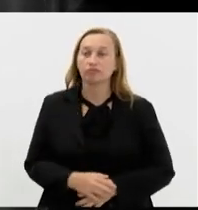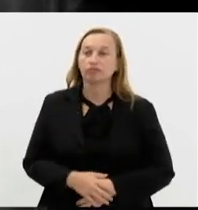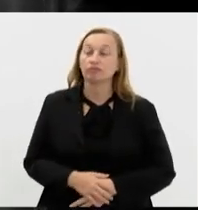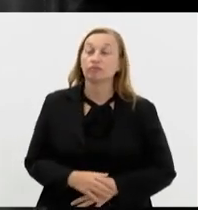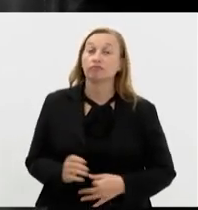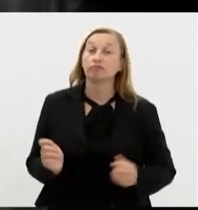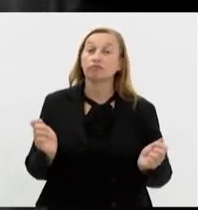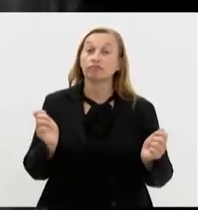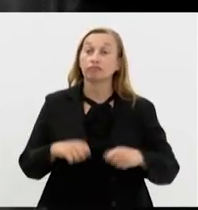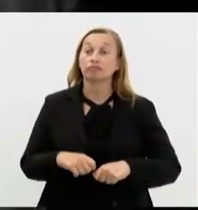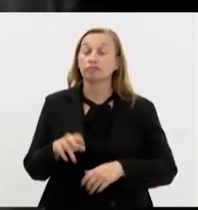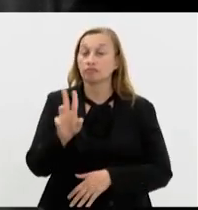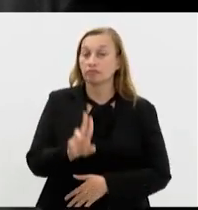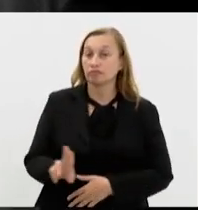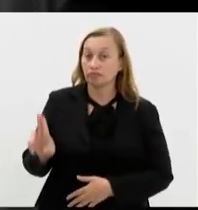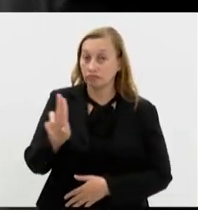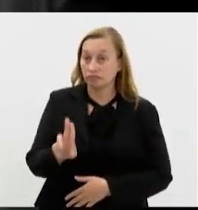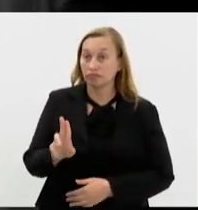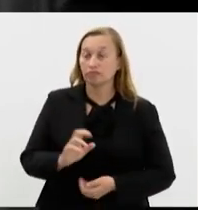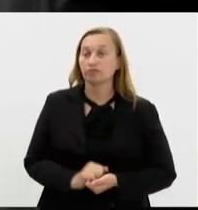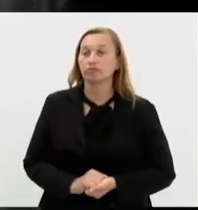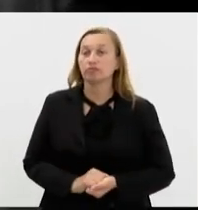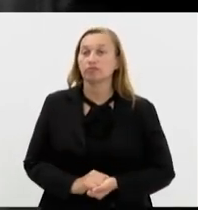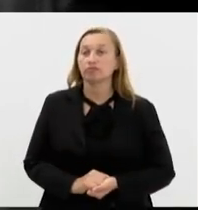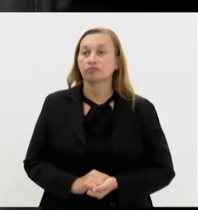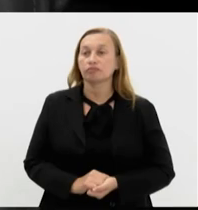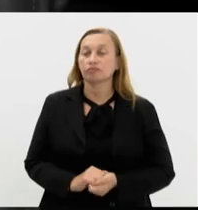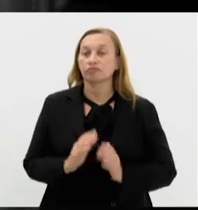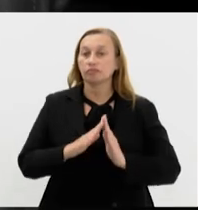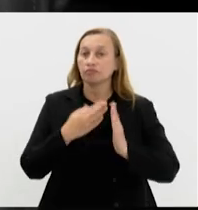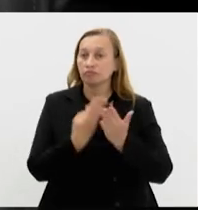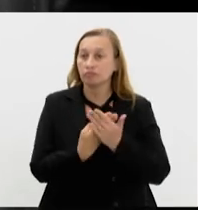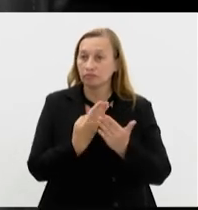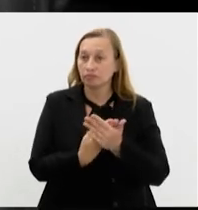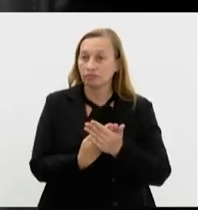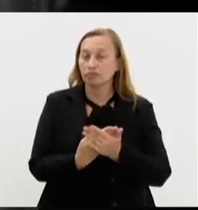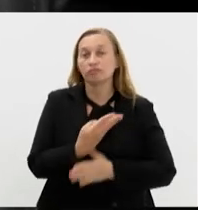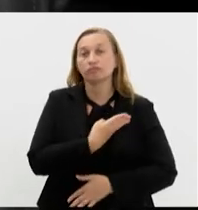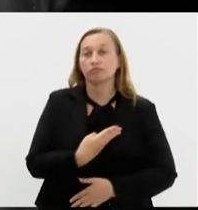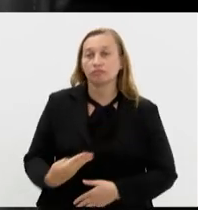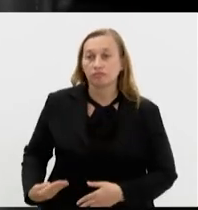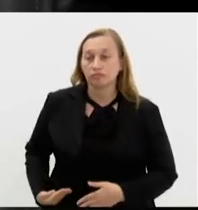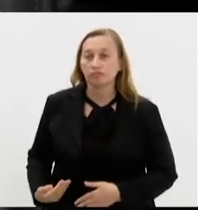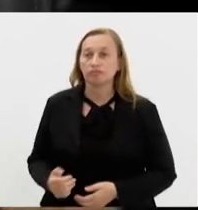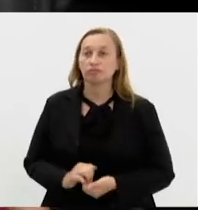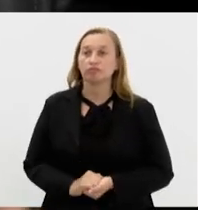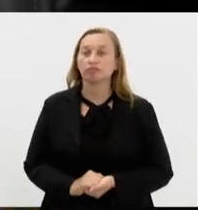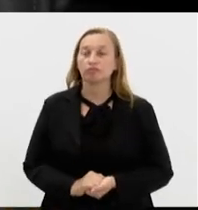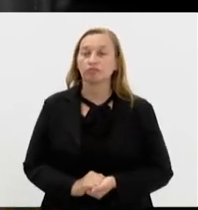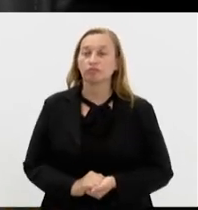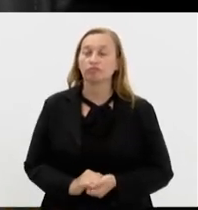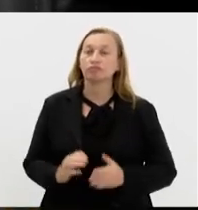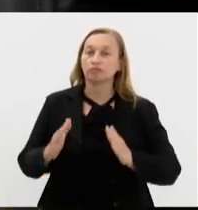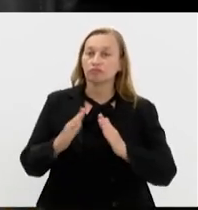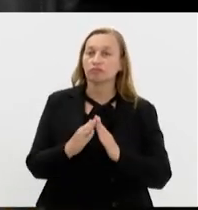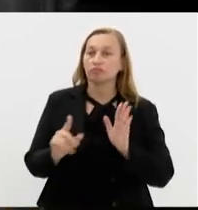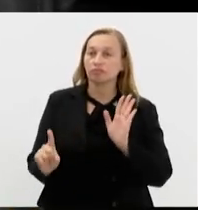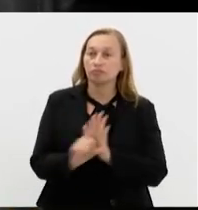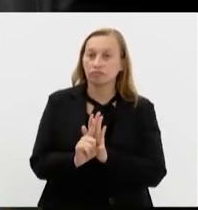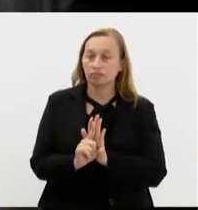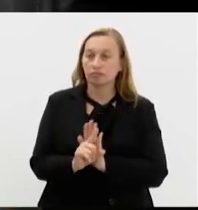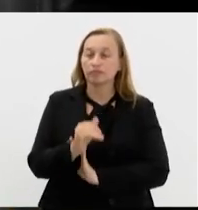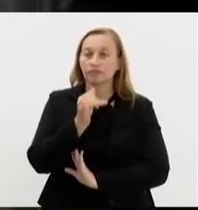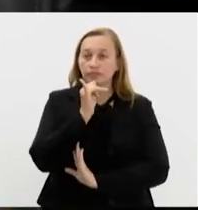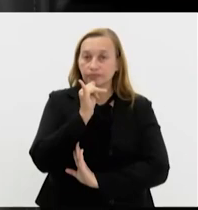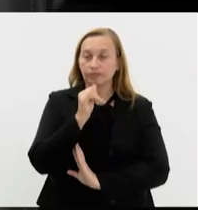possibilidade do uso de escolas públicas da casa Legislativa por